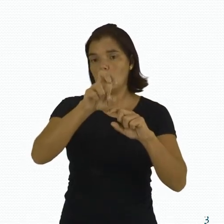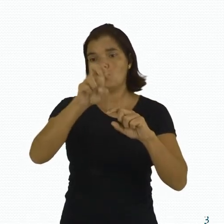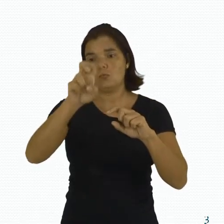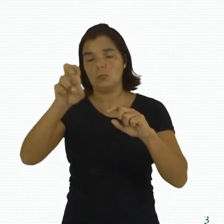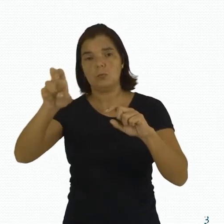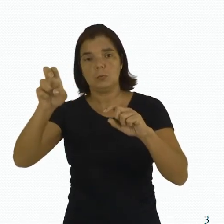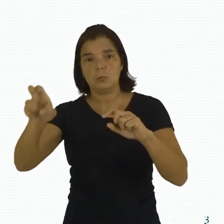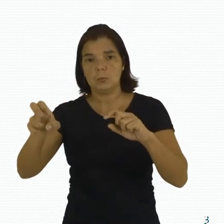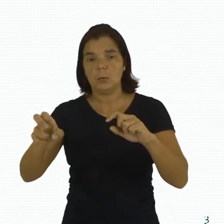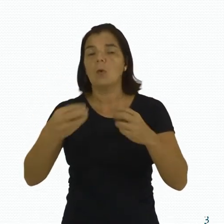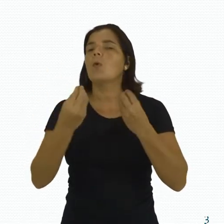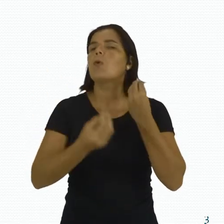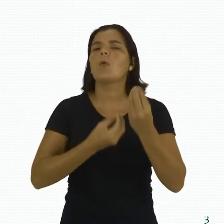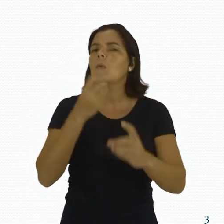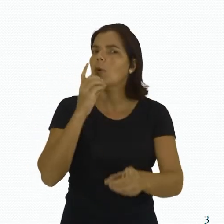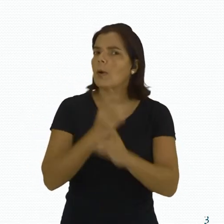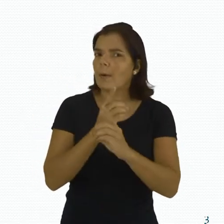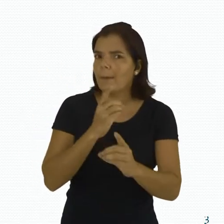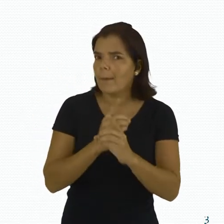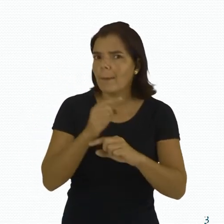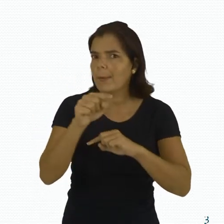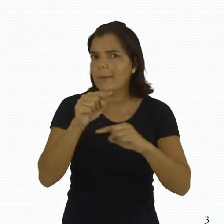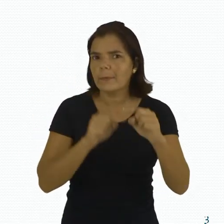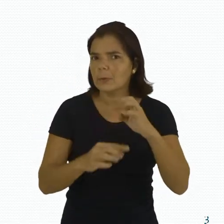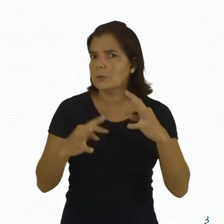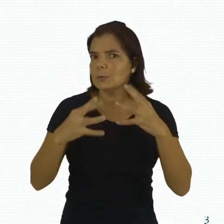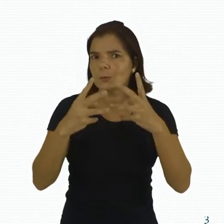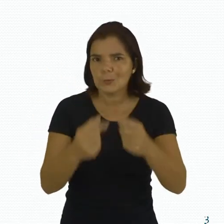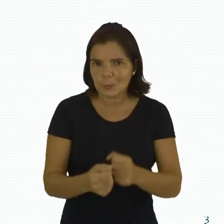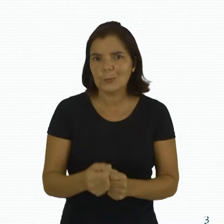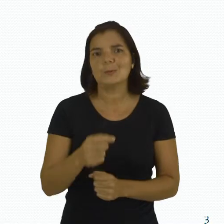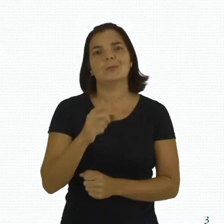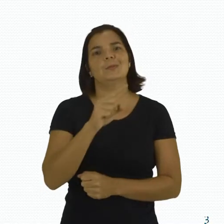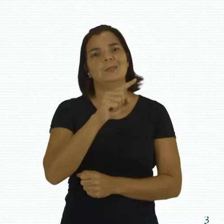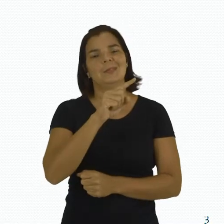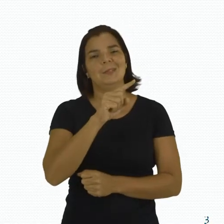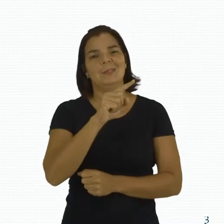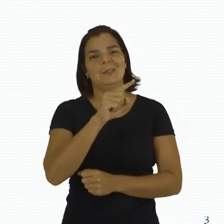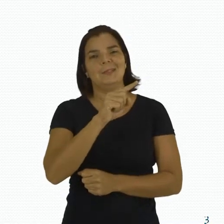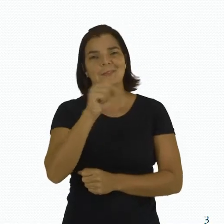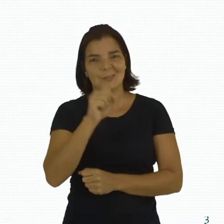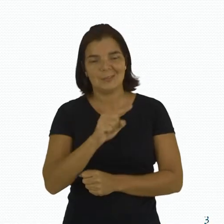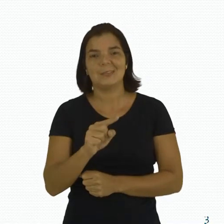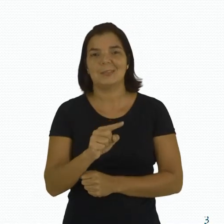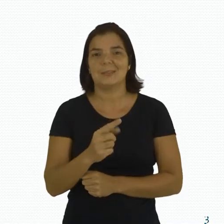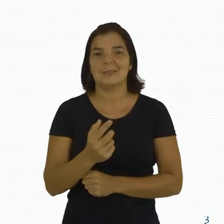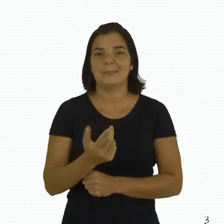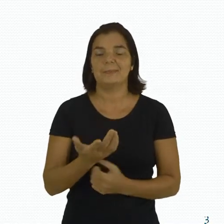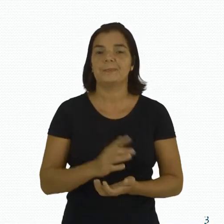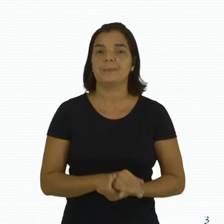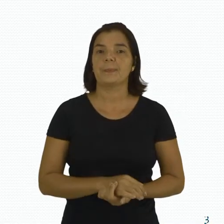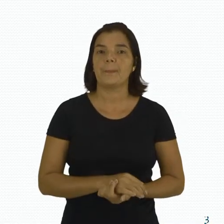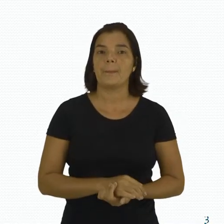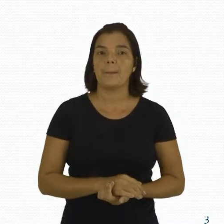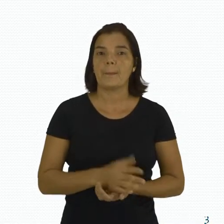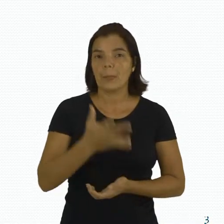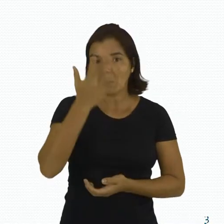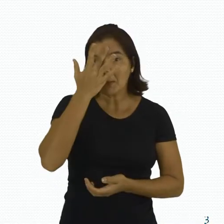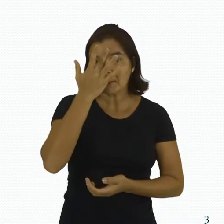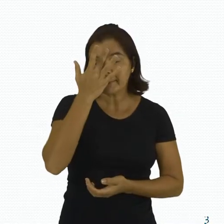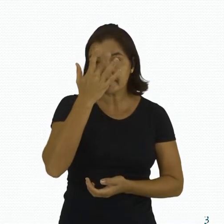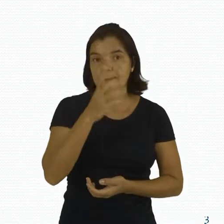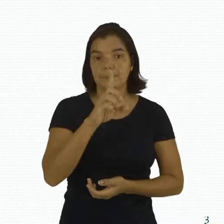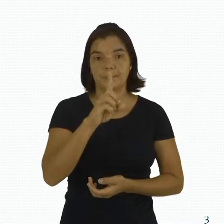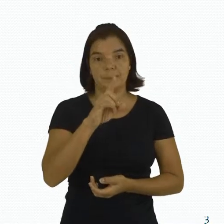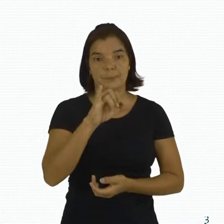3,55555, assim por diante, como é que eu encontraria a fração de inteiros que representa essa dízima aí? Então, ó, fixou bem?